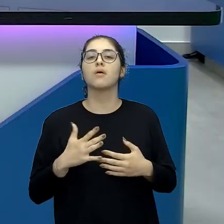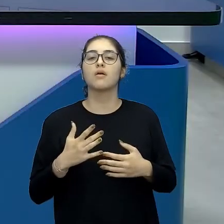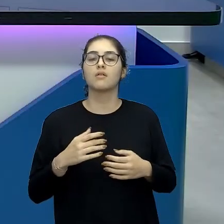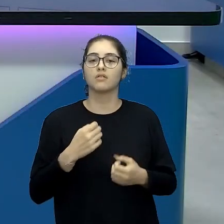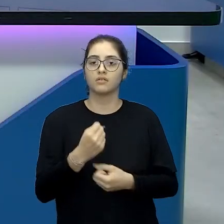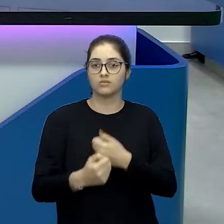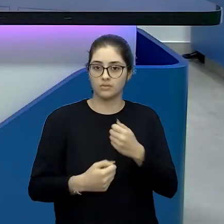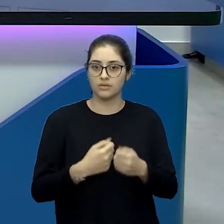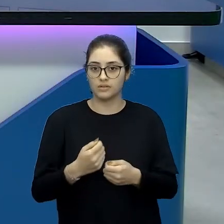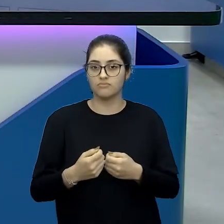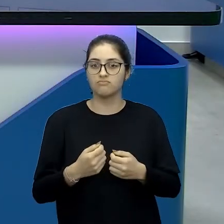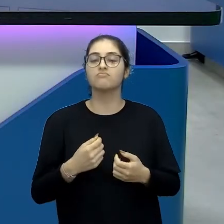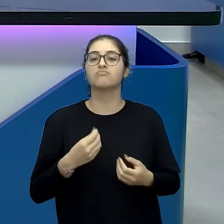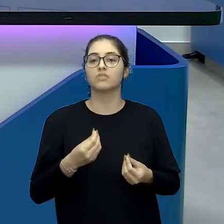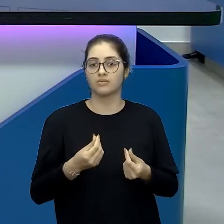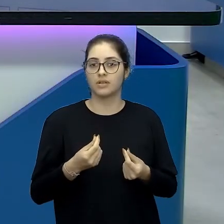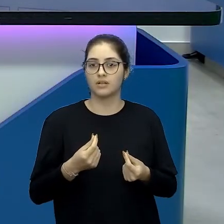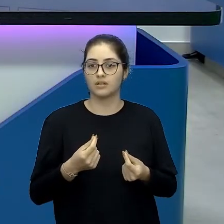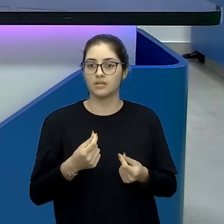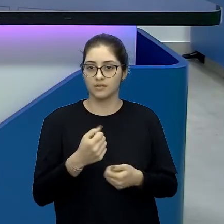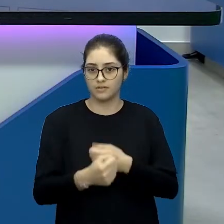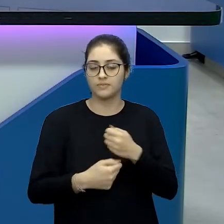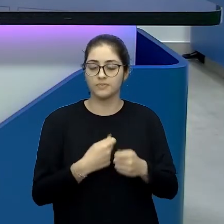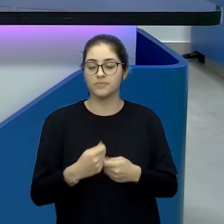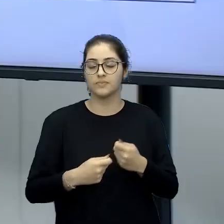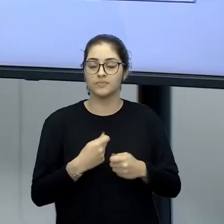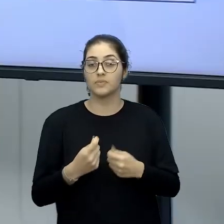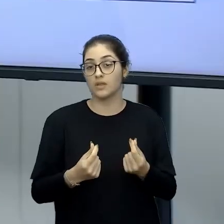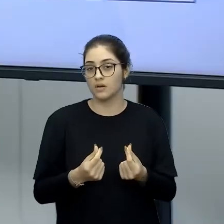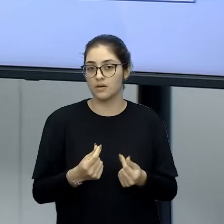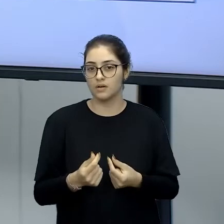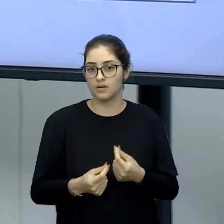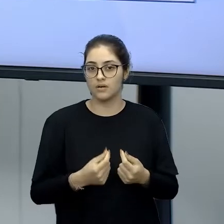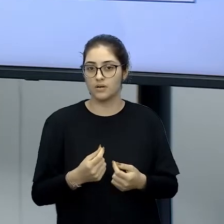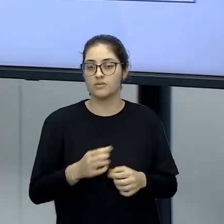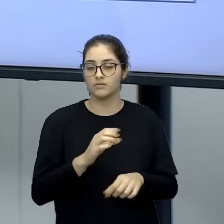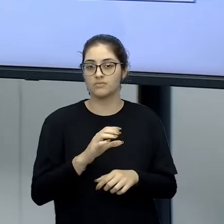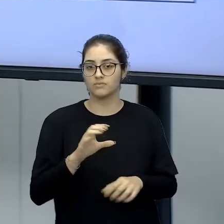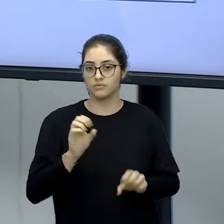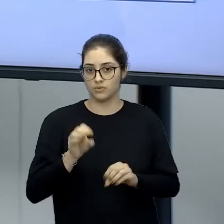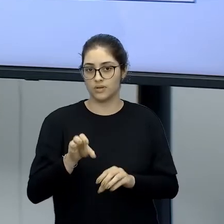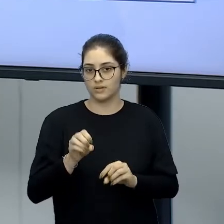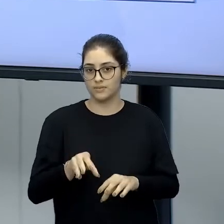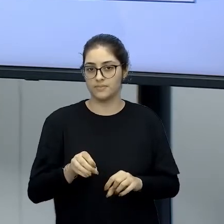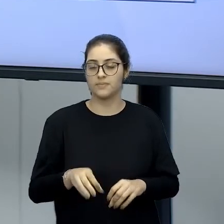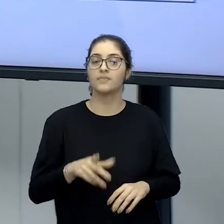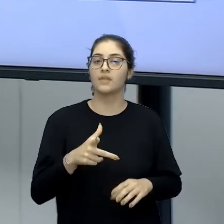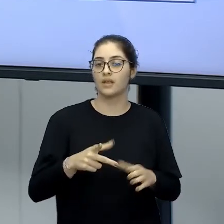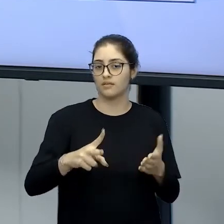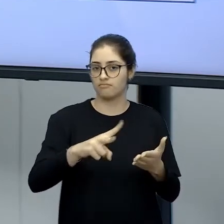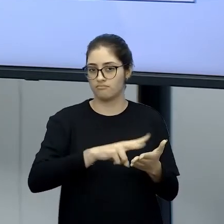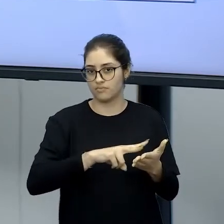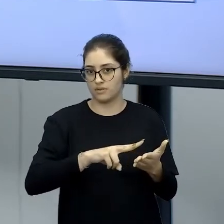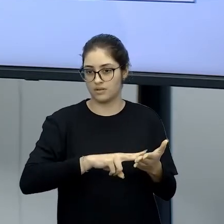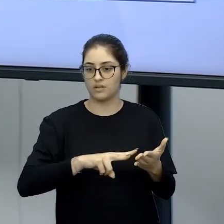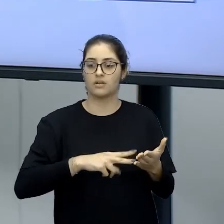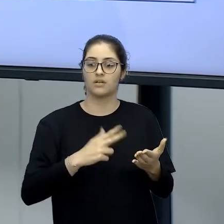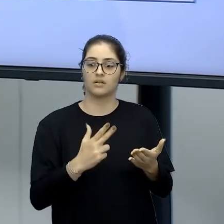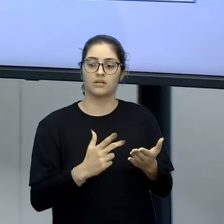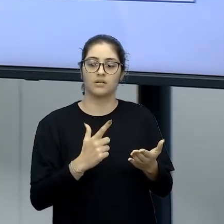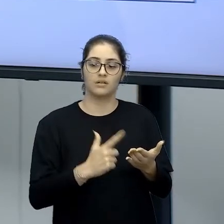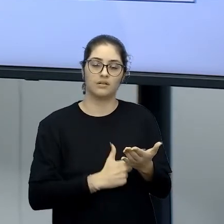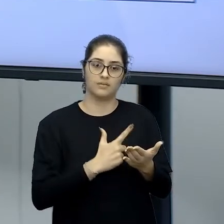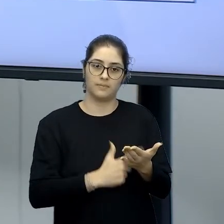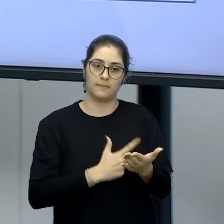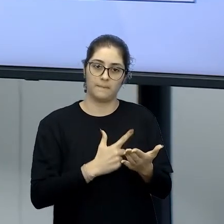Exato. Já é um primeiro momento. Uso consciente do dinheiro, como guardar aí. Até leitura de livros, né? Tem várias referências boas aí